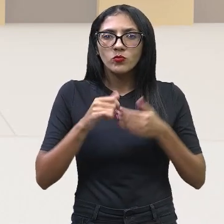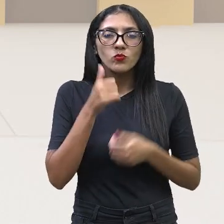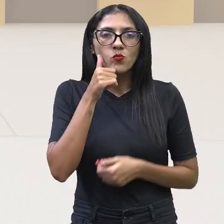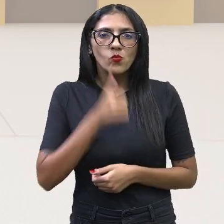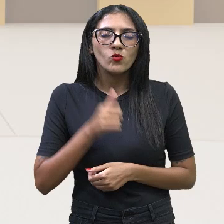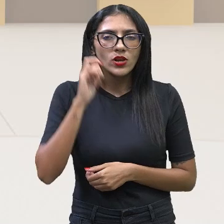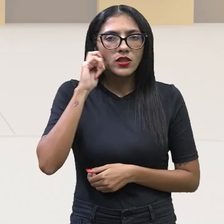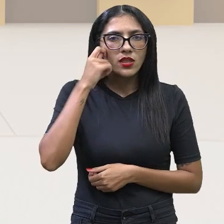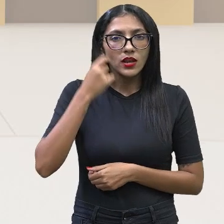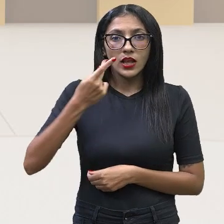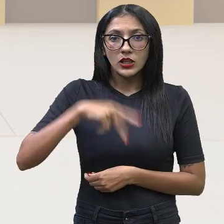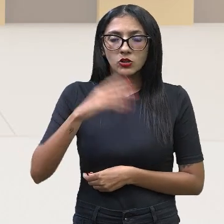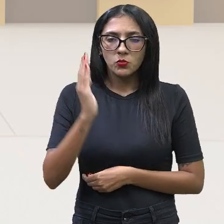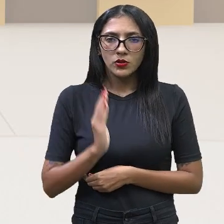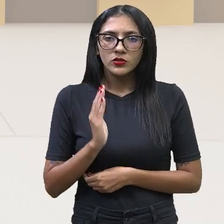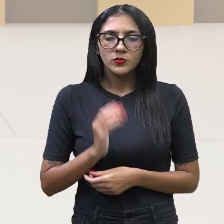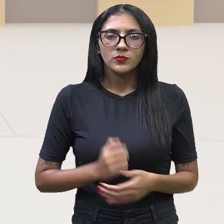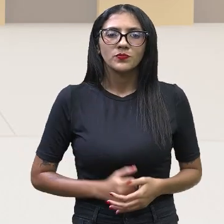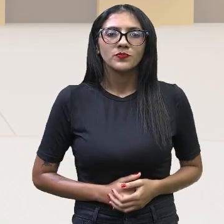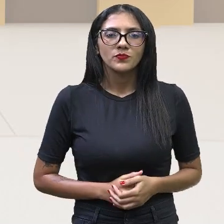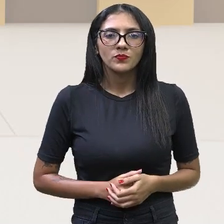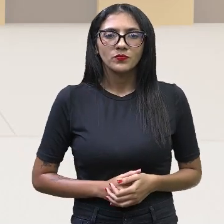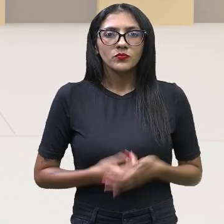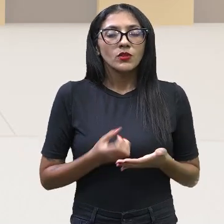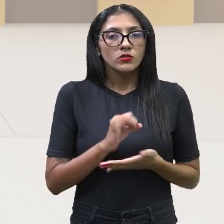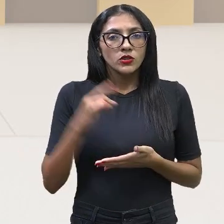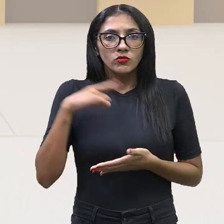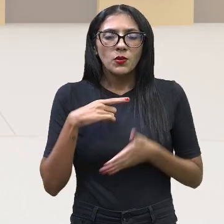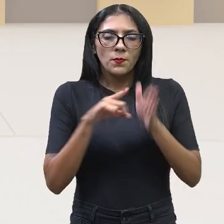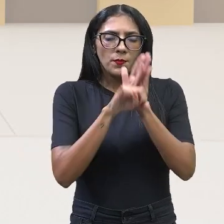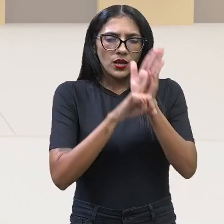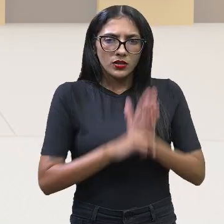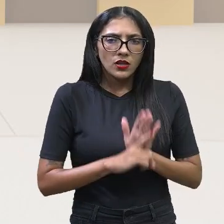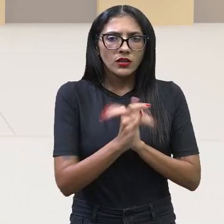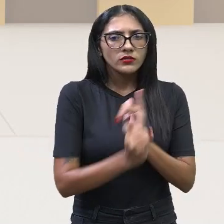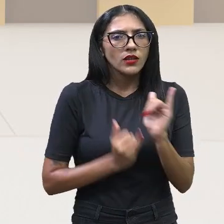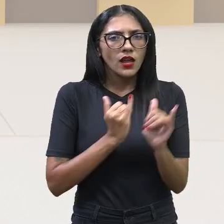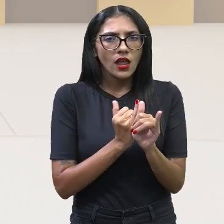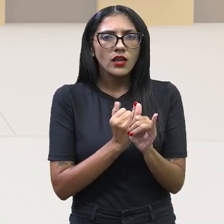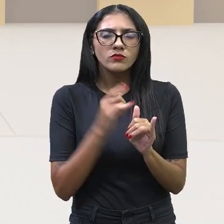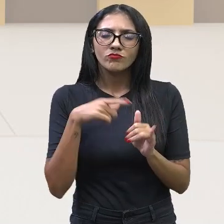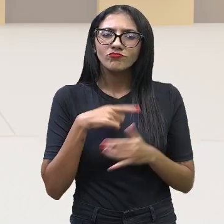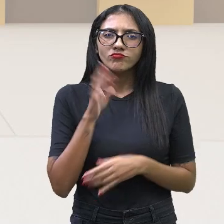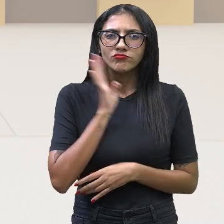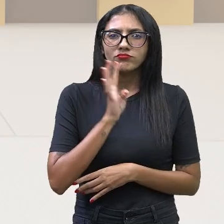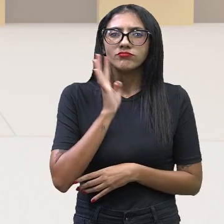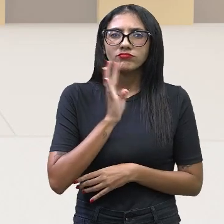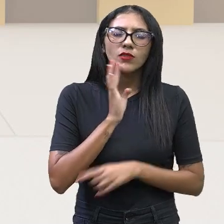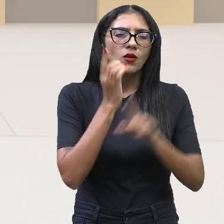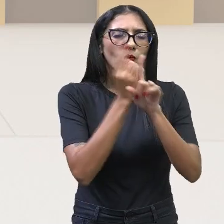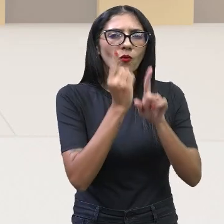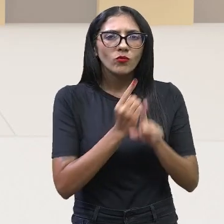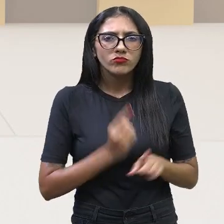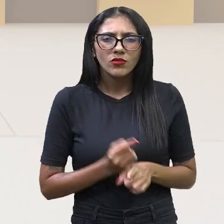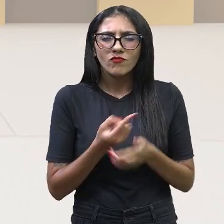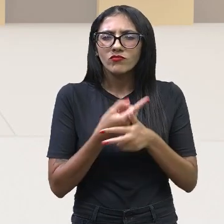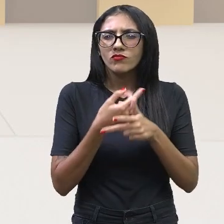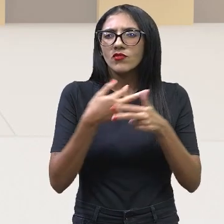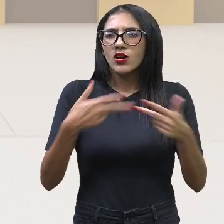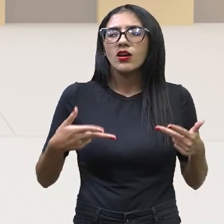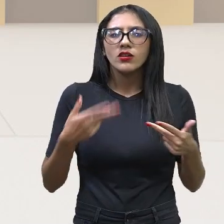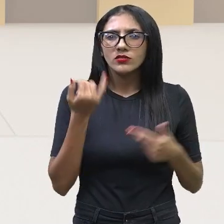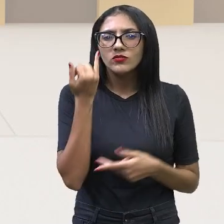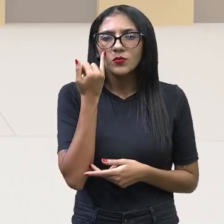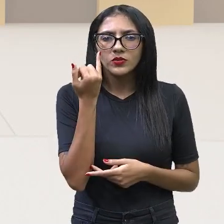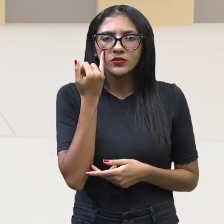certo? Então, quando nós vamos à internet, não é legal a internet para descobrir um montão de coisas?